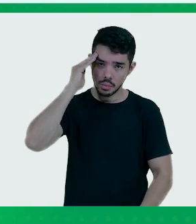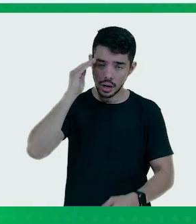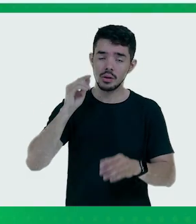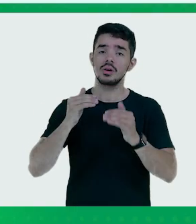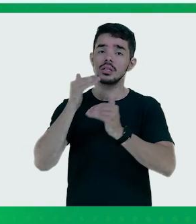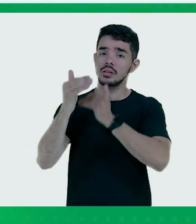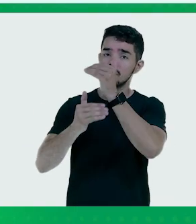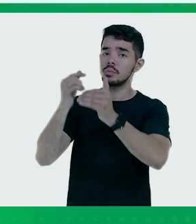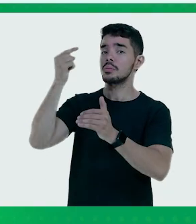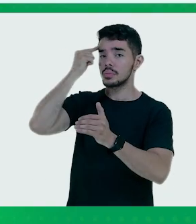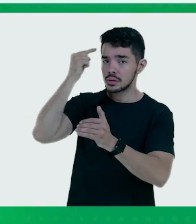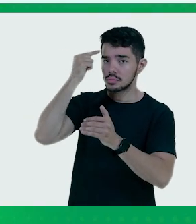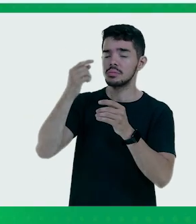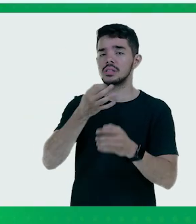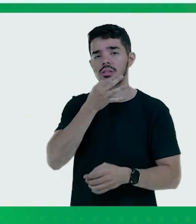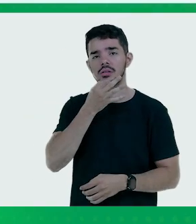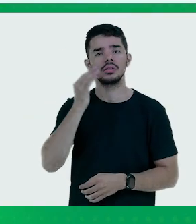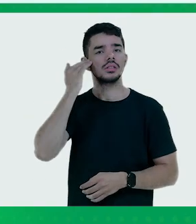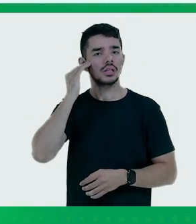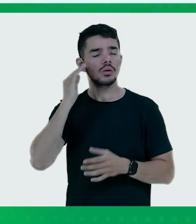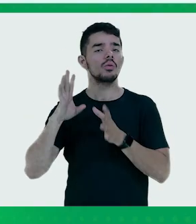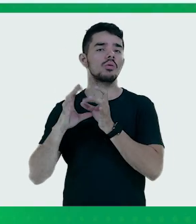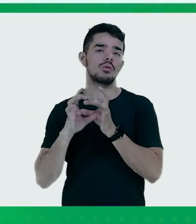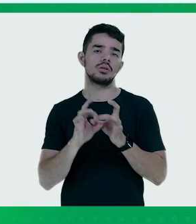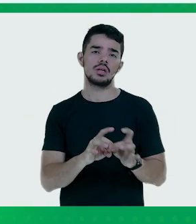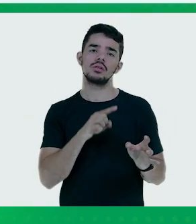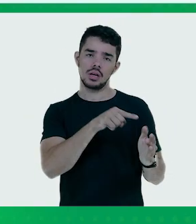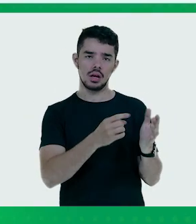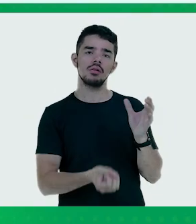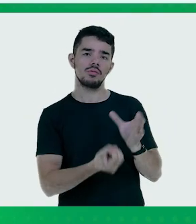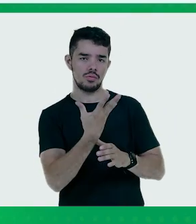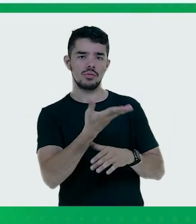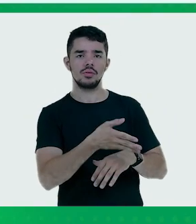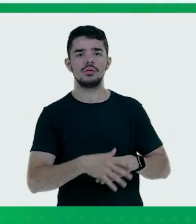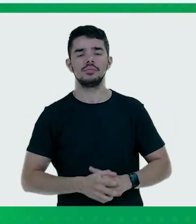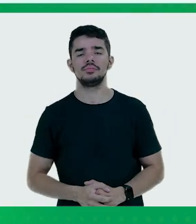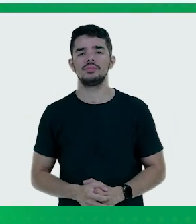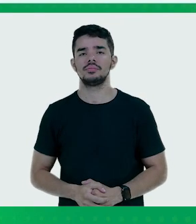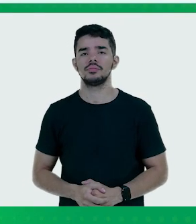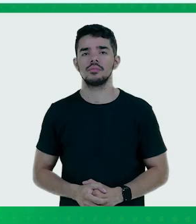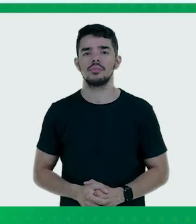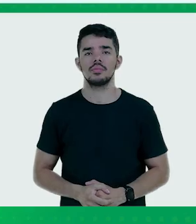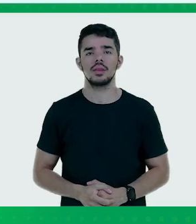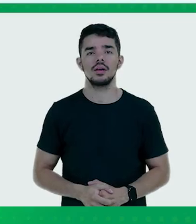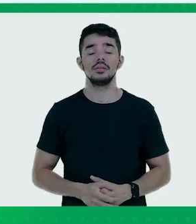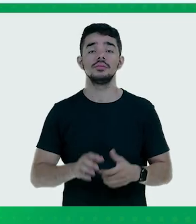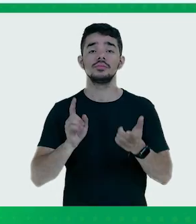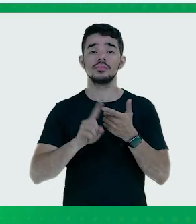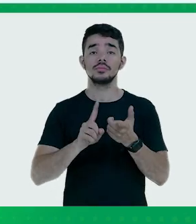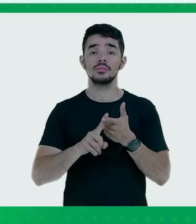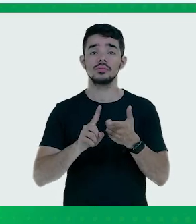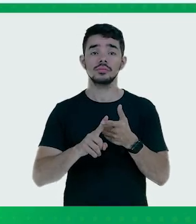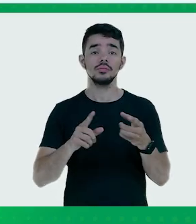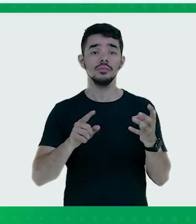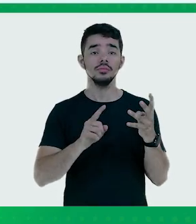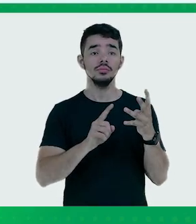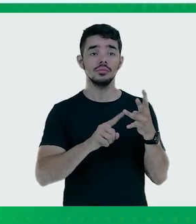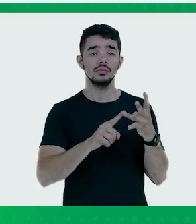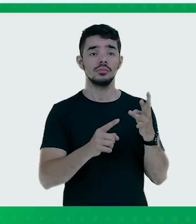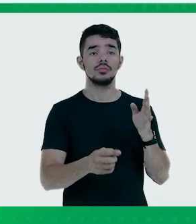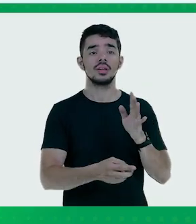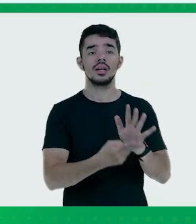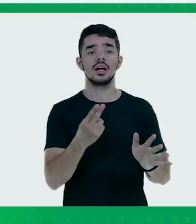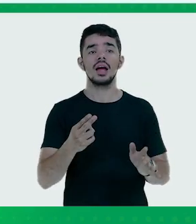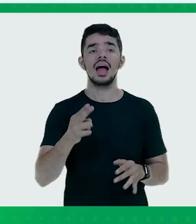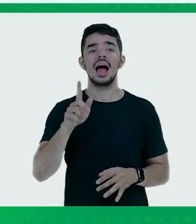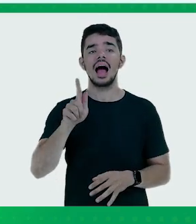do pensamento crítico para entender o contexto no qual a obra foi produzida. Além disso, trazer também o Graça Aranha com